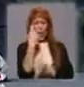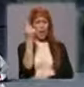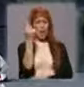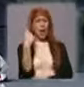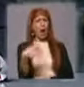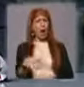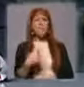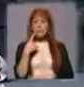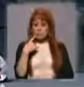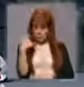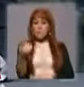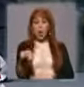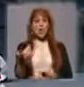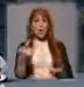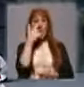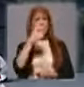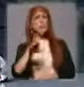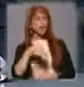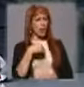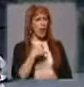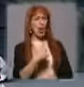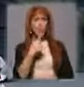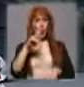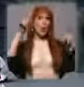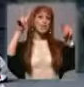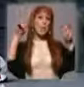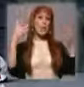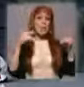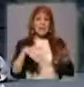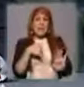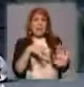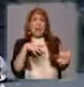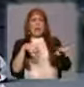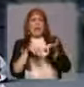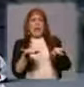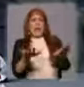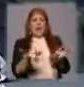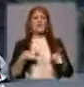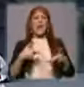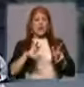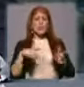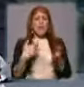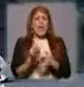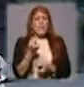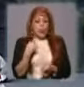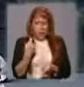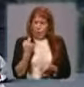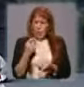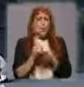claramente uma indicação de que as pessoas se preocupam com o tema, embora o temam, e que estão disponíveis a dar o pouco que têm.